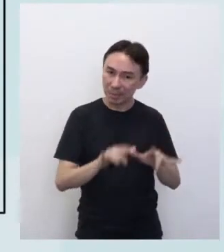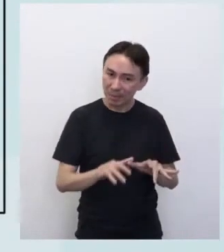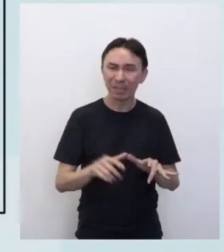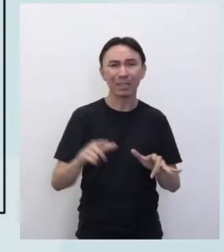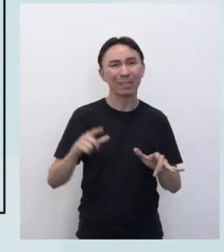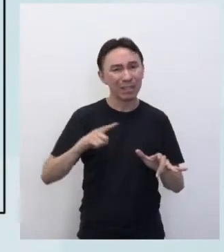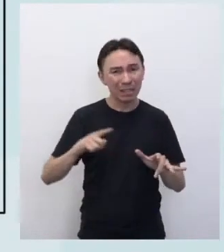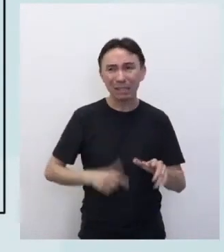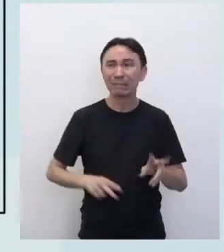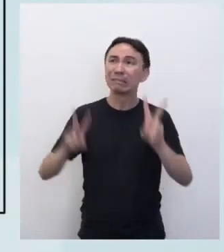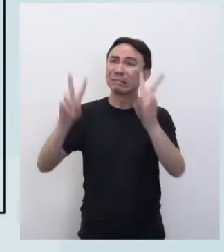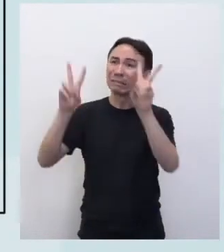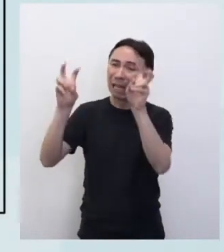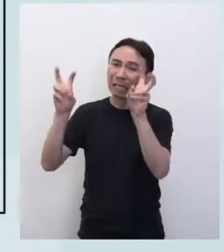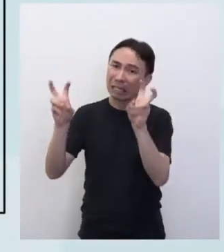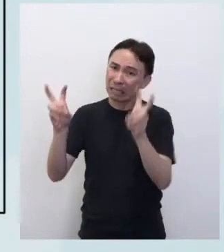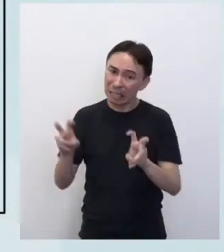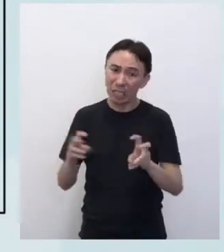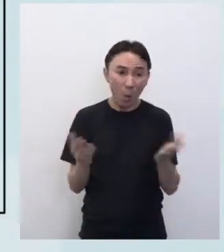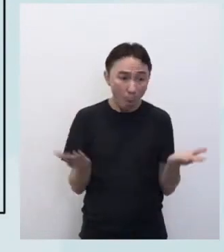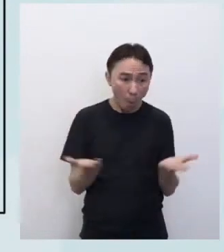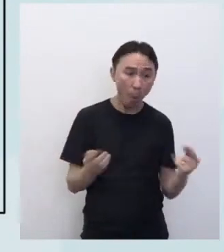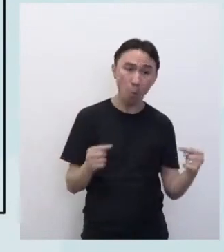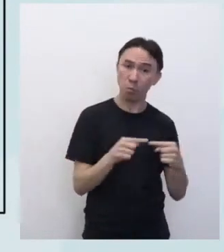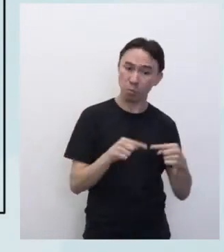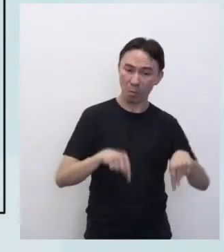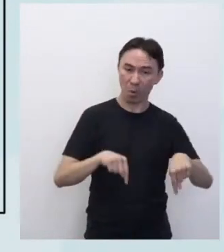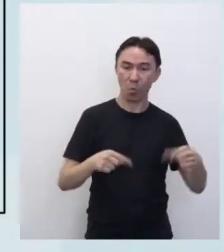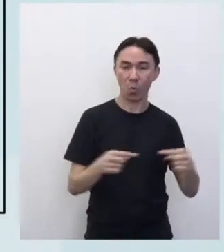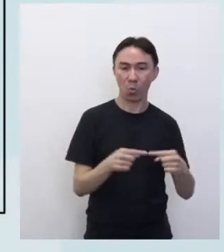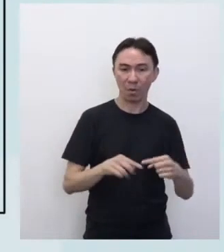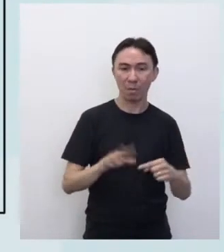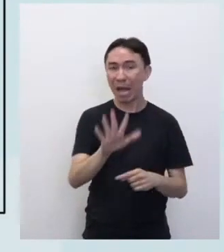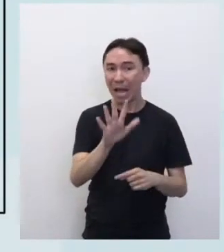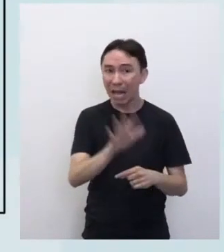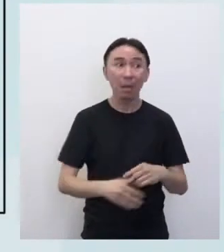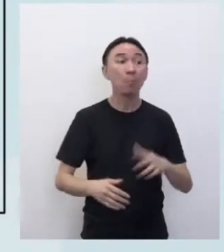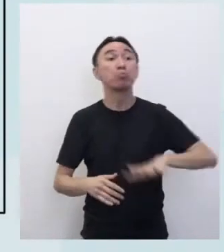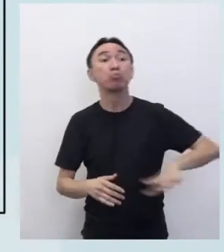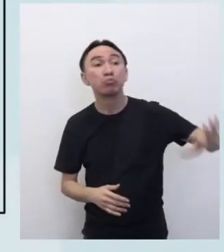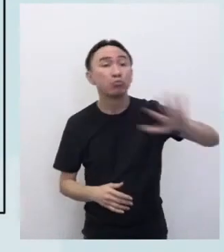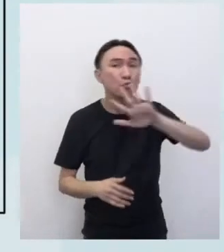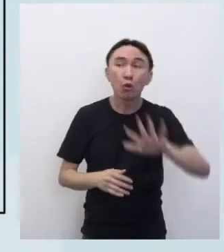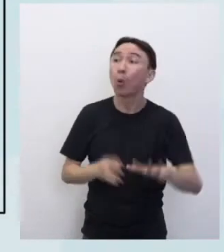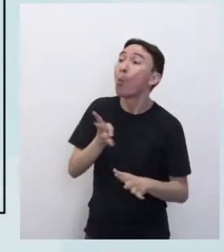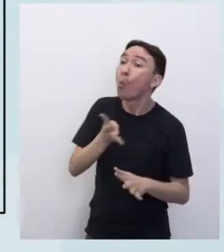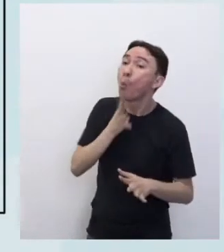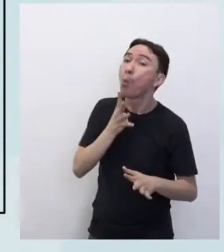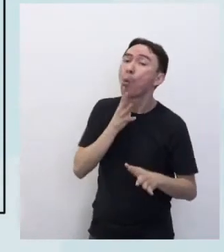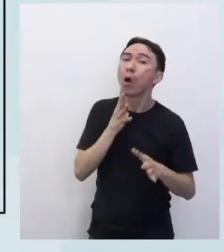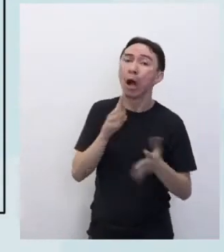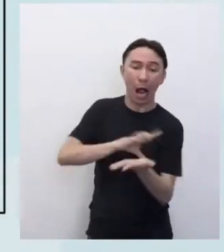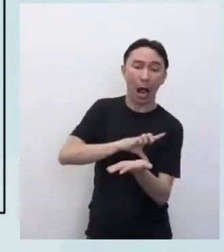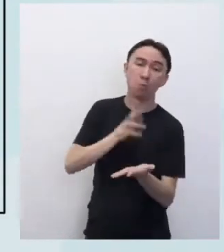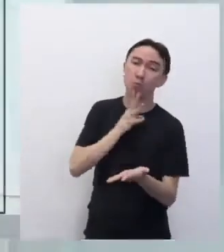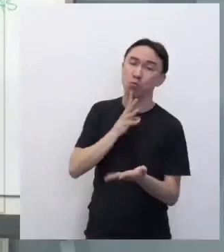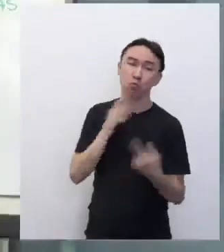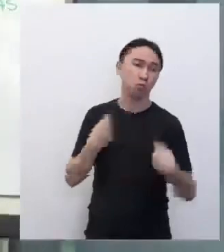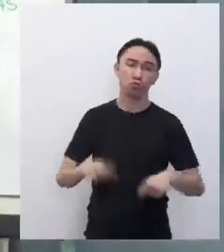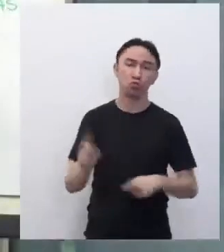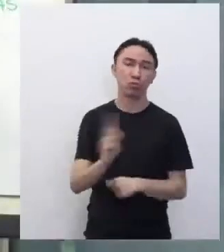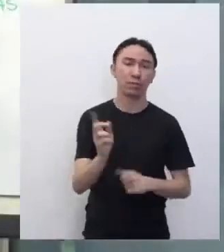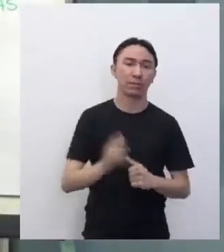de tópicos de interesses atuais e nenhum conhecimento prévio é exigido do público. Uhum. Então, quando a gente fala de